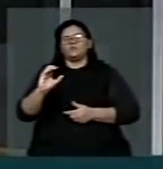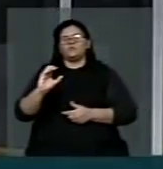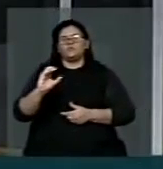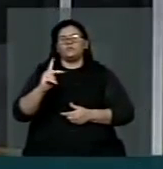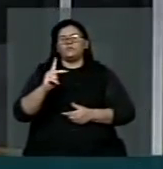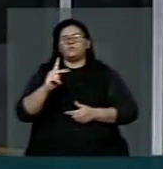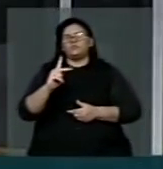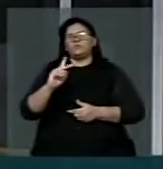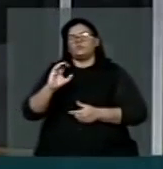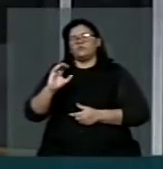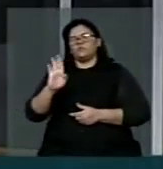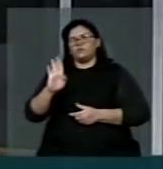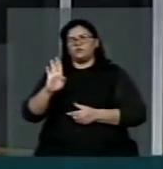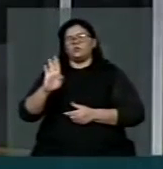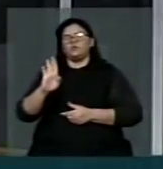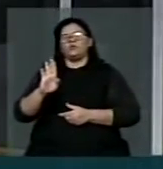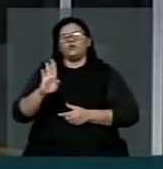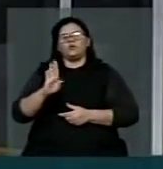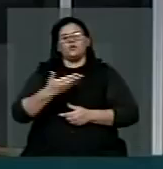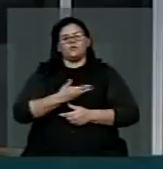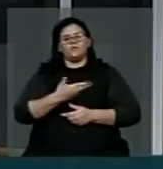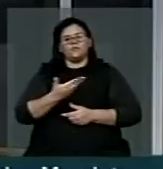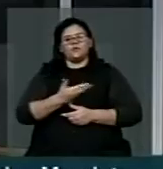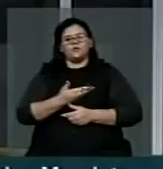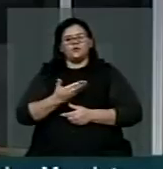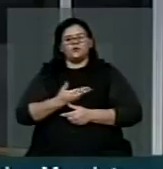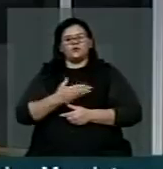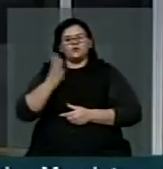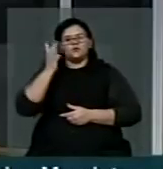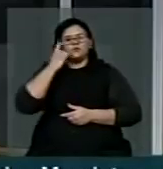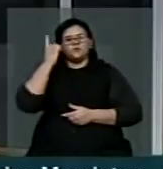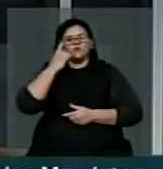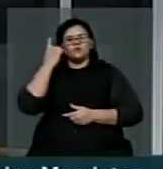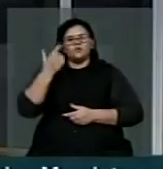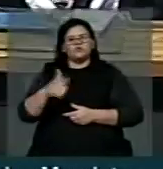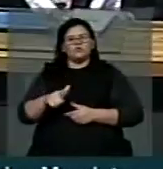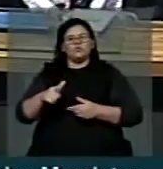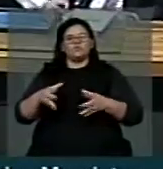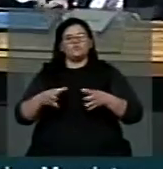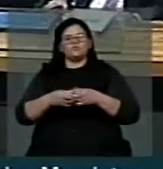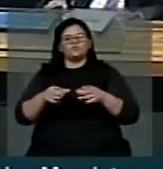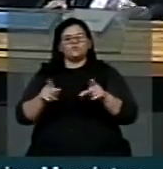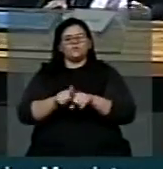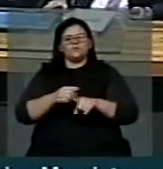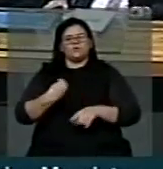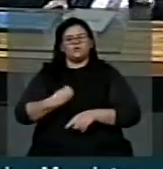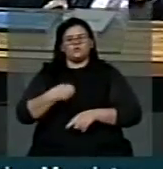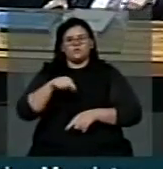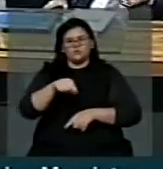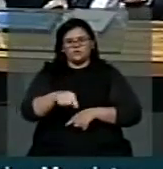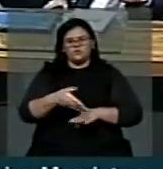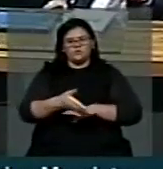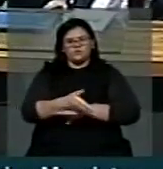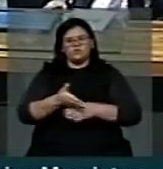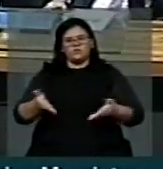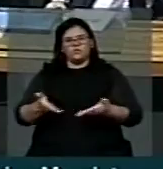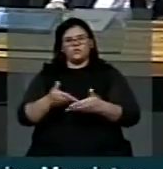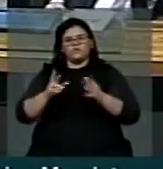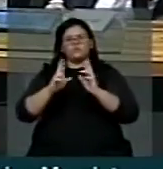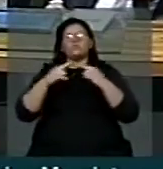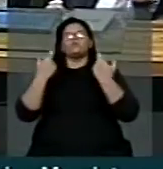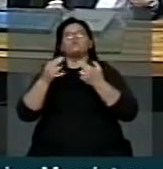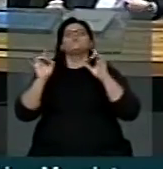causas democráticas, caros colegas deputados de outros partidos que se encontram presentes nessa sessão